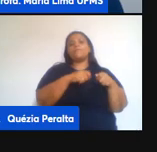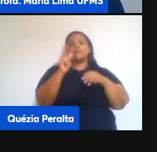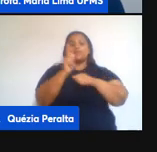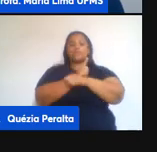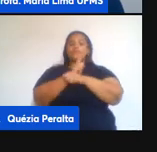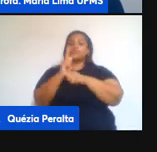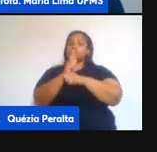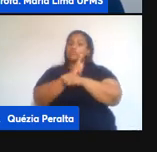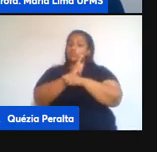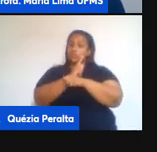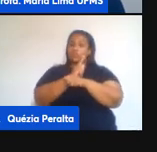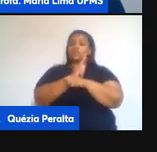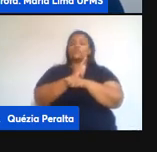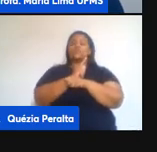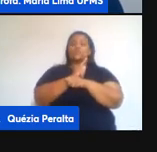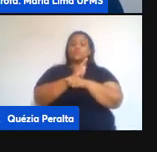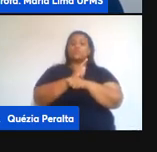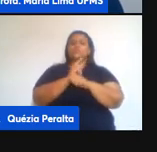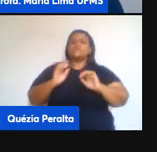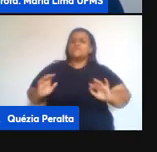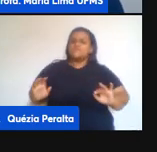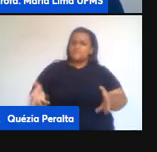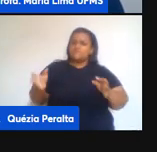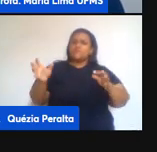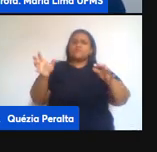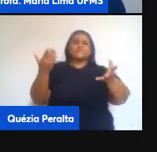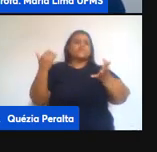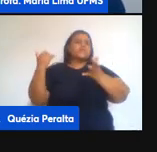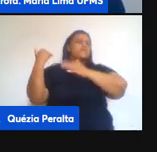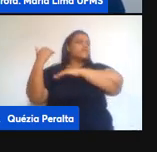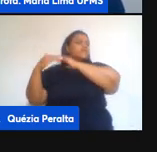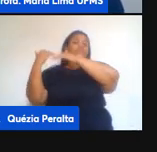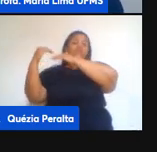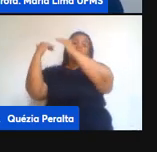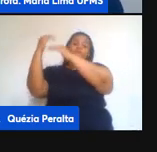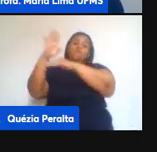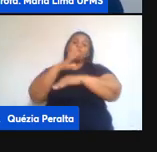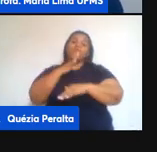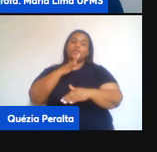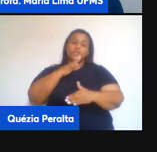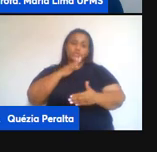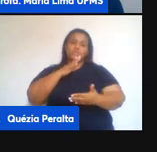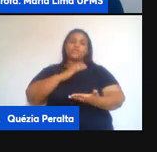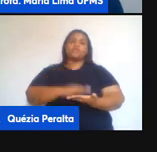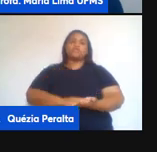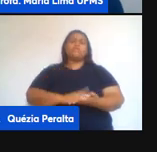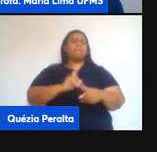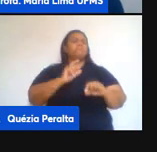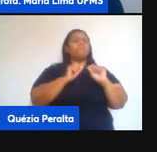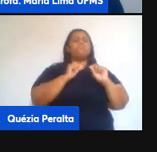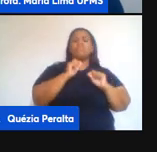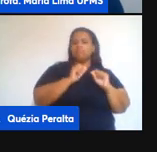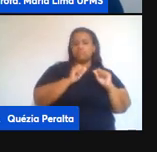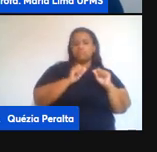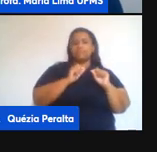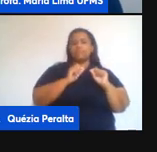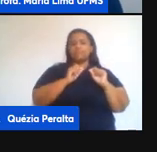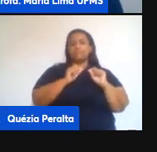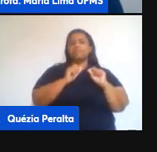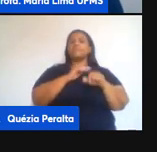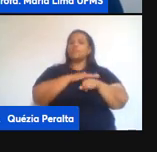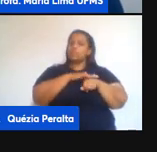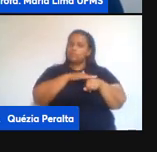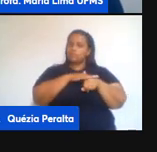gestoras, sejam ousadas e ousados. Mas o que será que é ser ousado? Eu quero conversar sobre isso